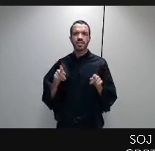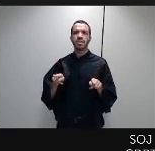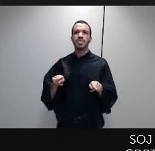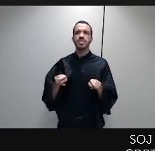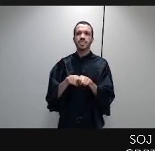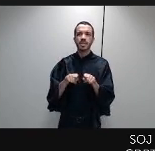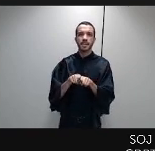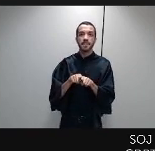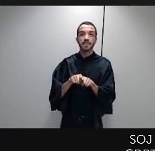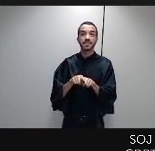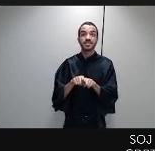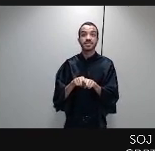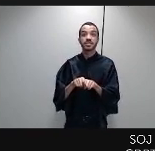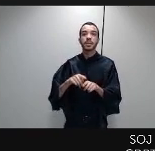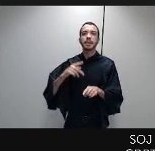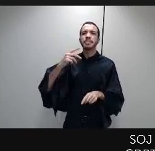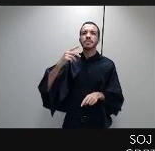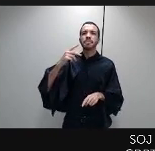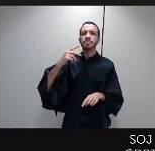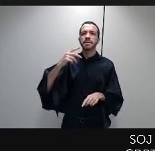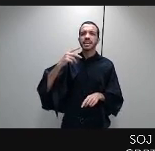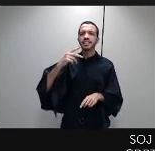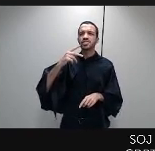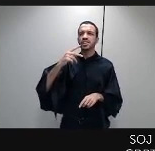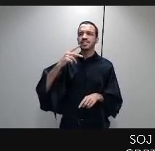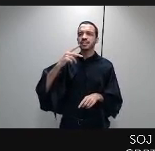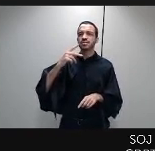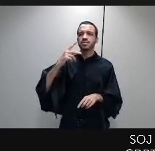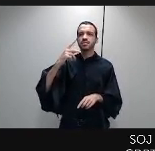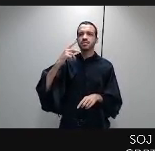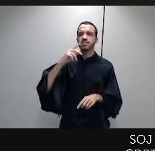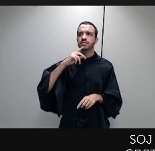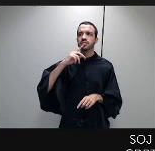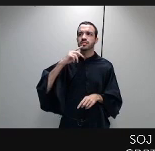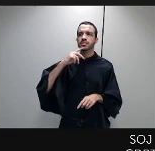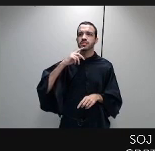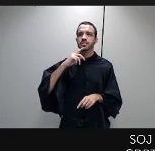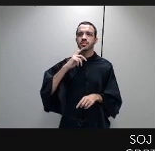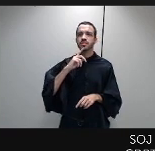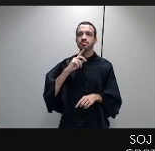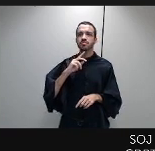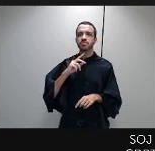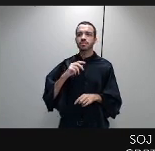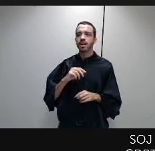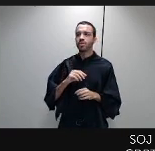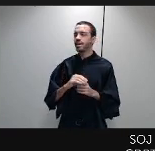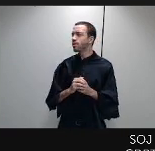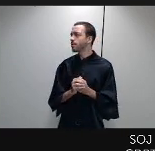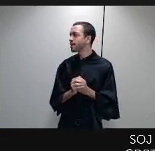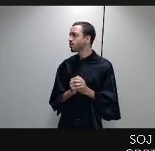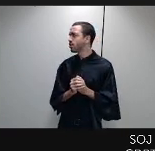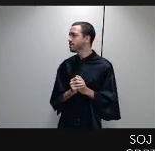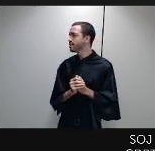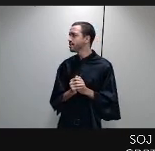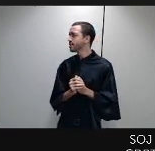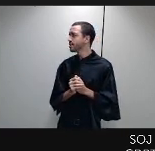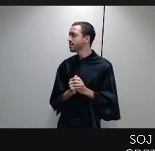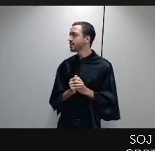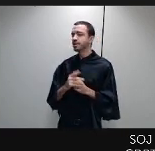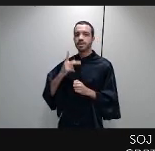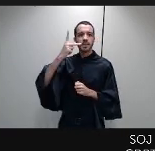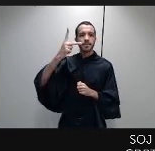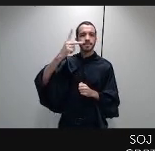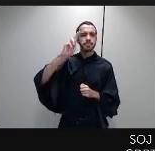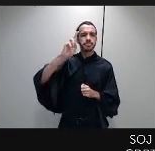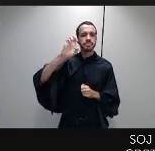caso de predestinação e o que é que aqui especificamente é que tá acontecendo e que você vai ser a mesma